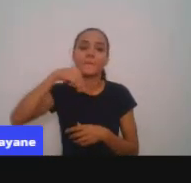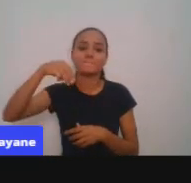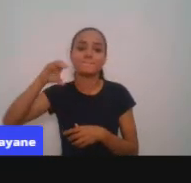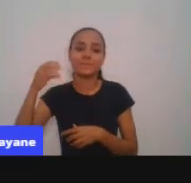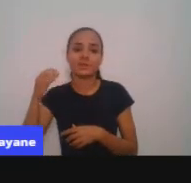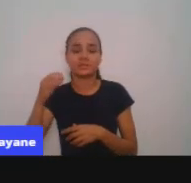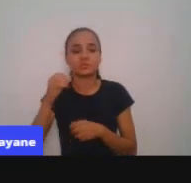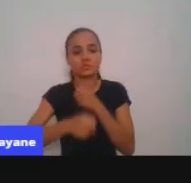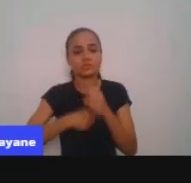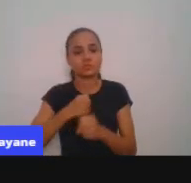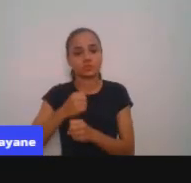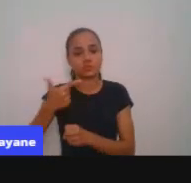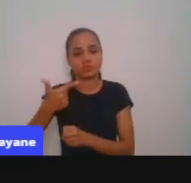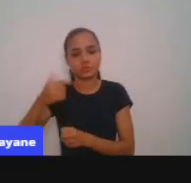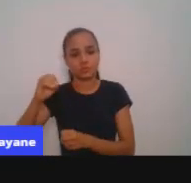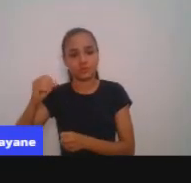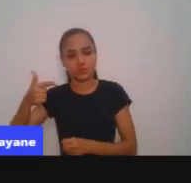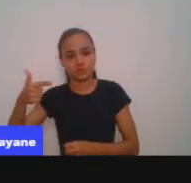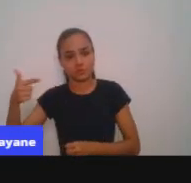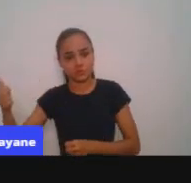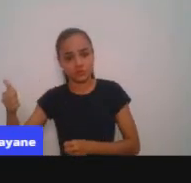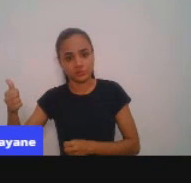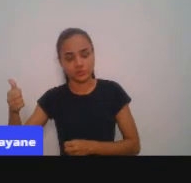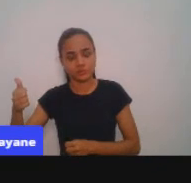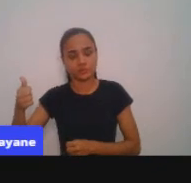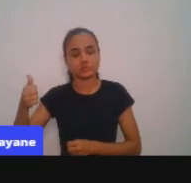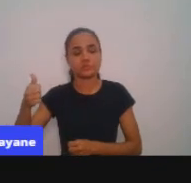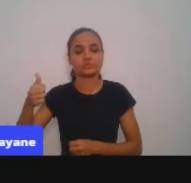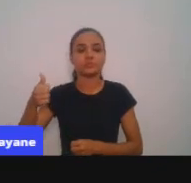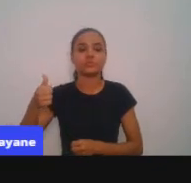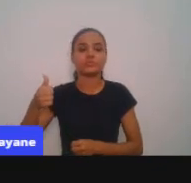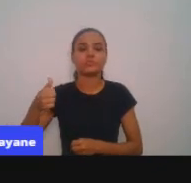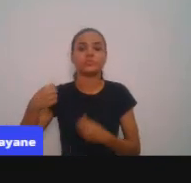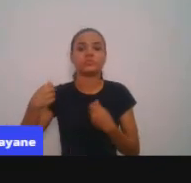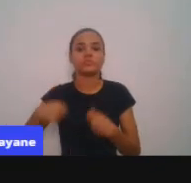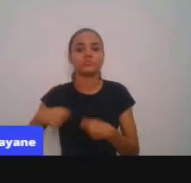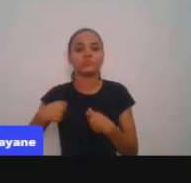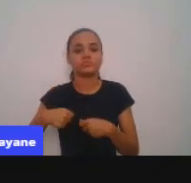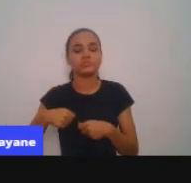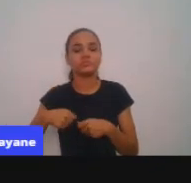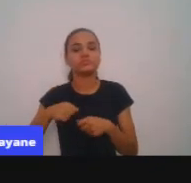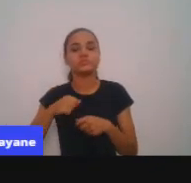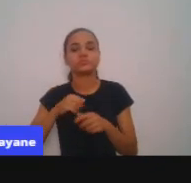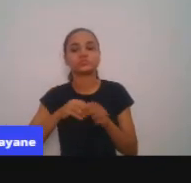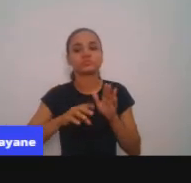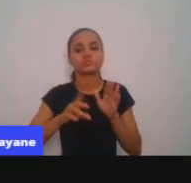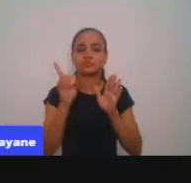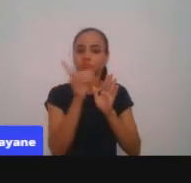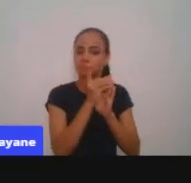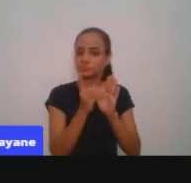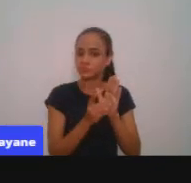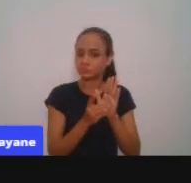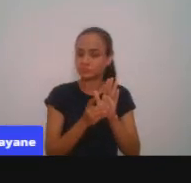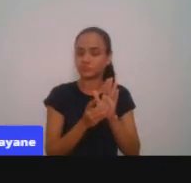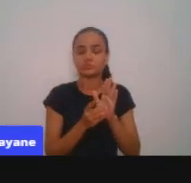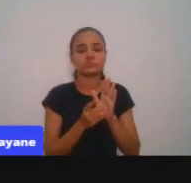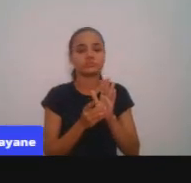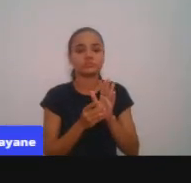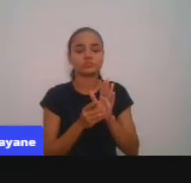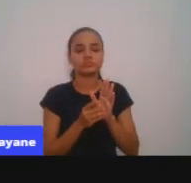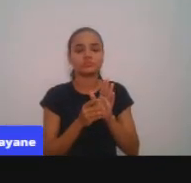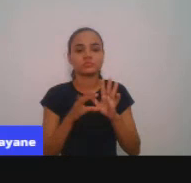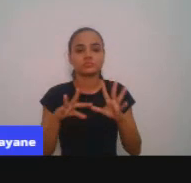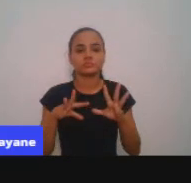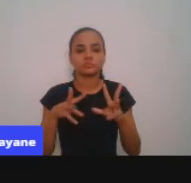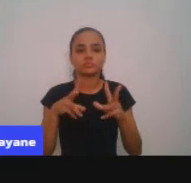municipal vê a necessidade de lançar um decreto em que põe todo mundo dentro de casa, ele fecha as escolas, né? E